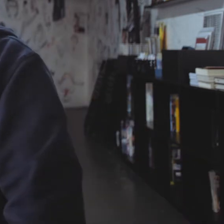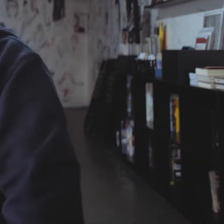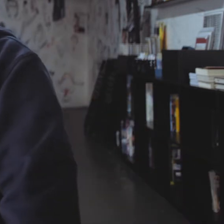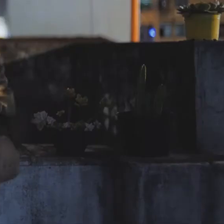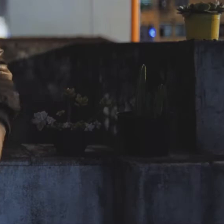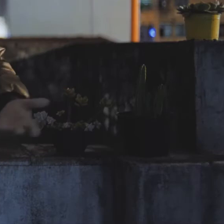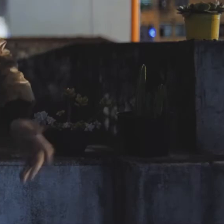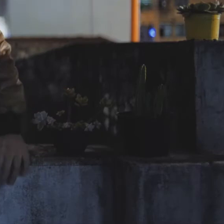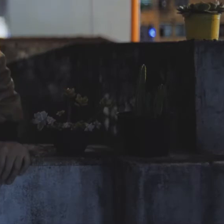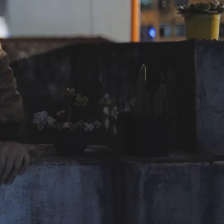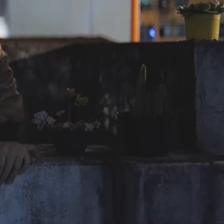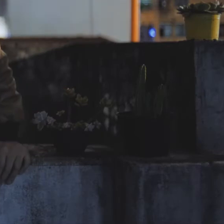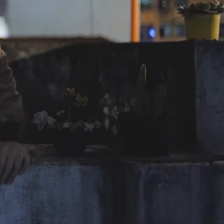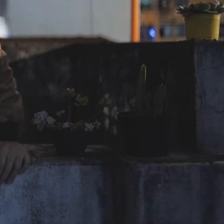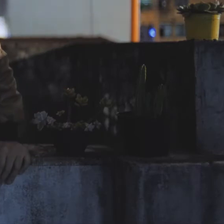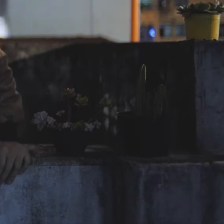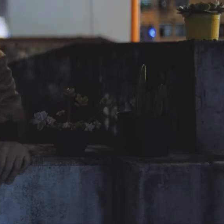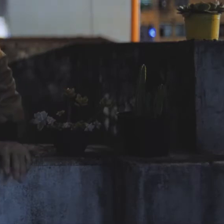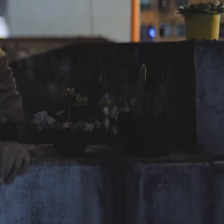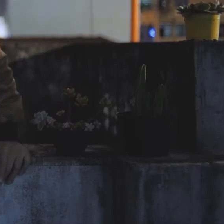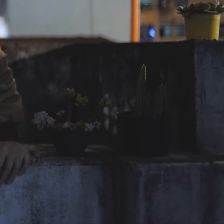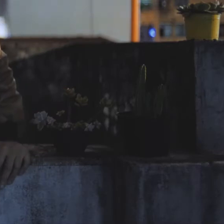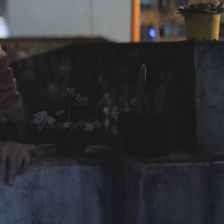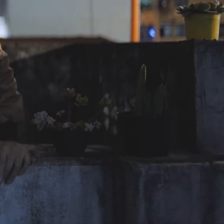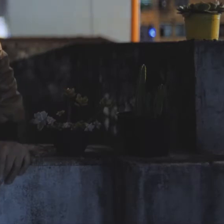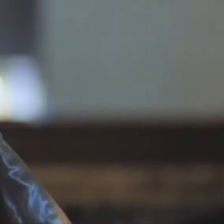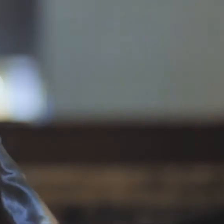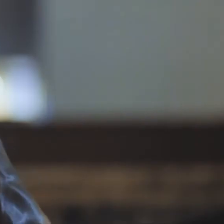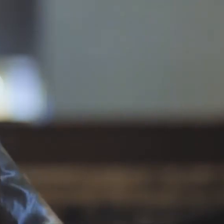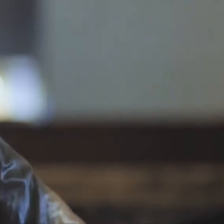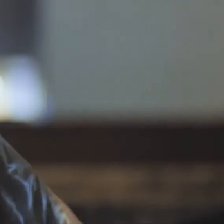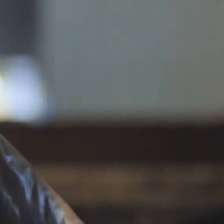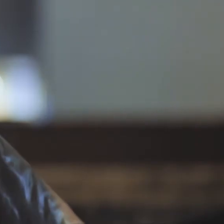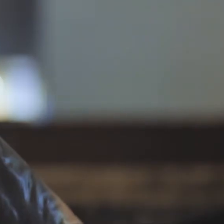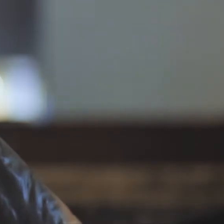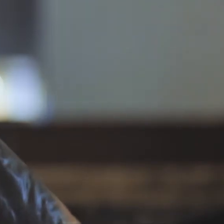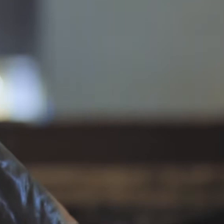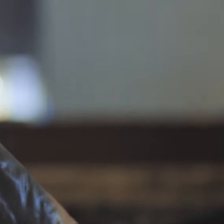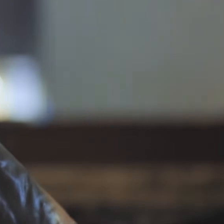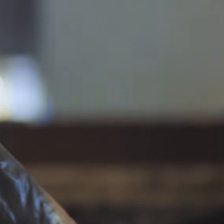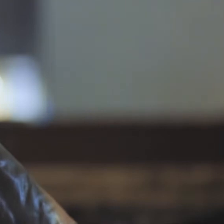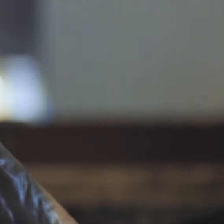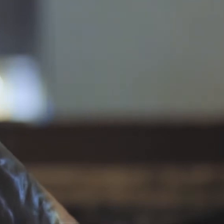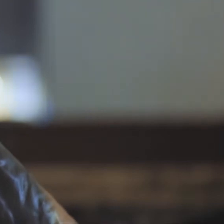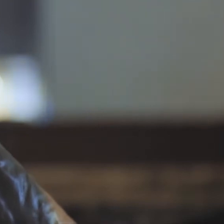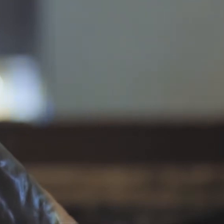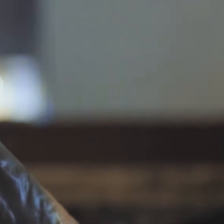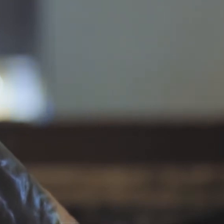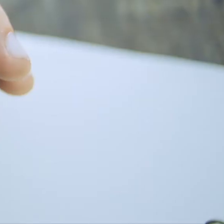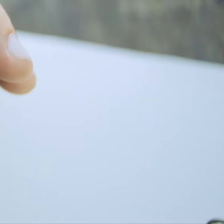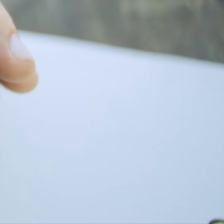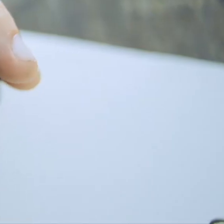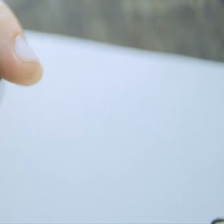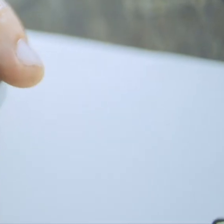pro papel. Eu sou um cara dessa geração da internet e tal também, assim, mas em algum momento eu tive essa visão